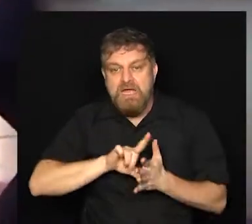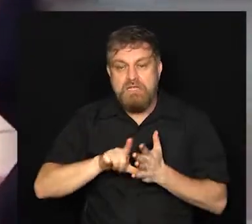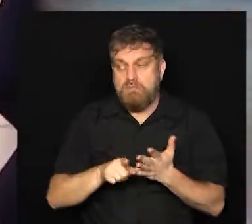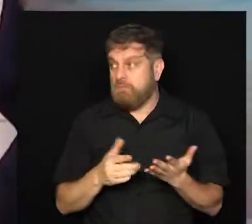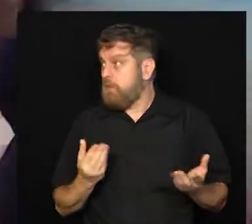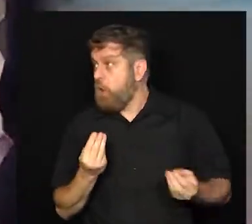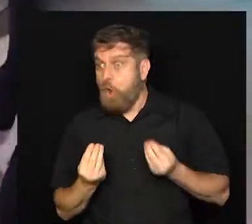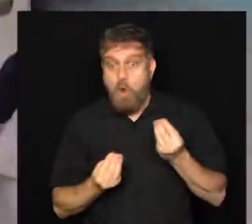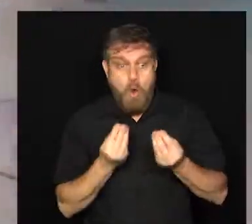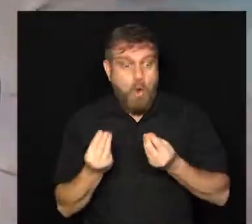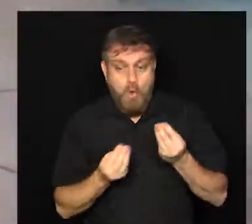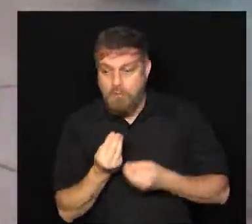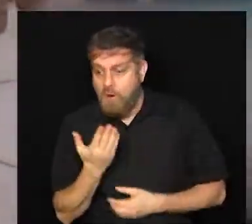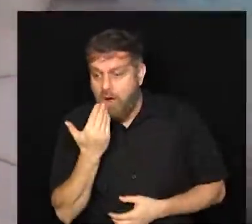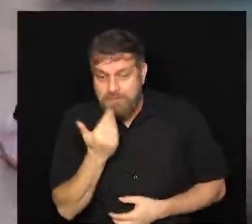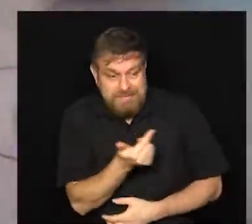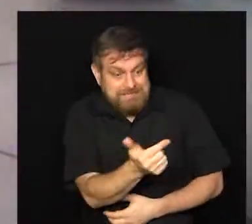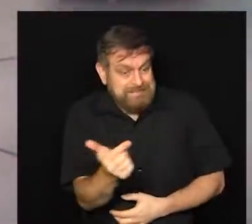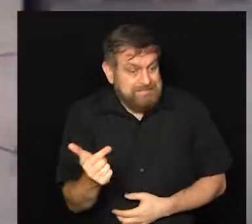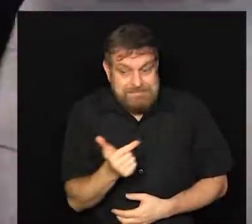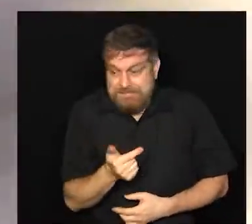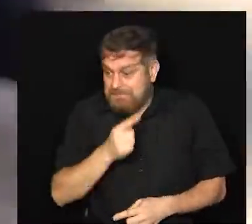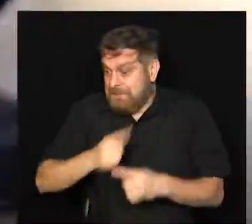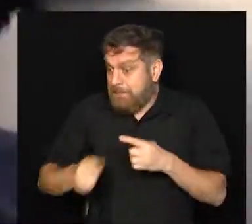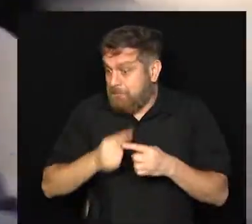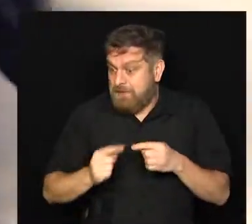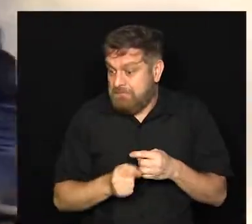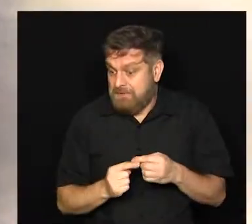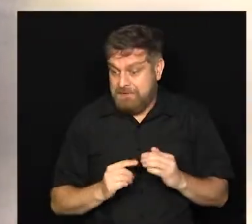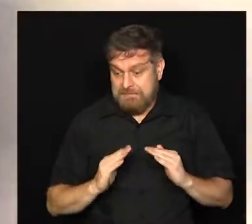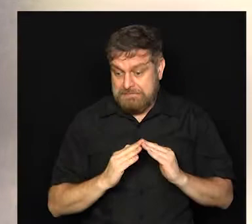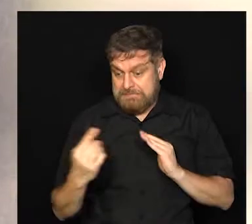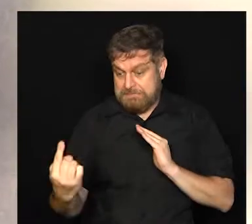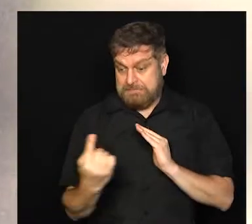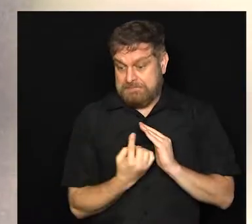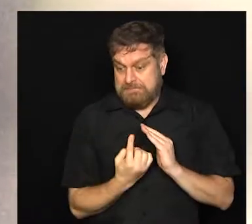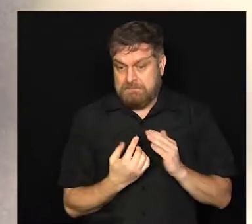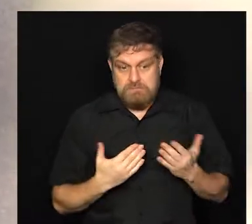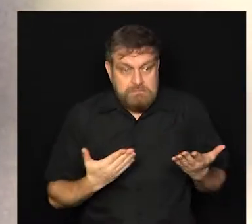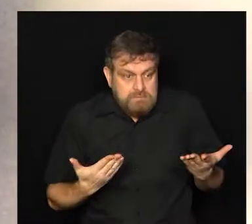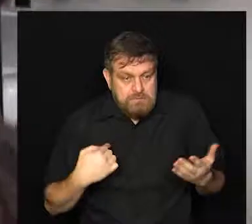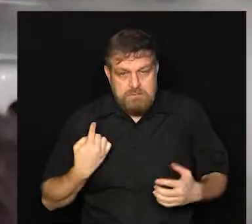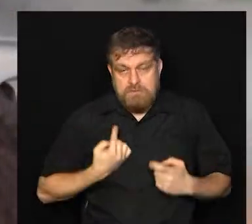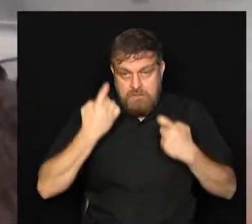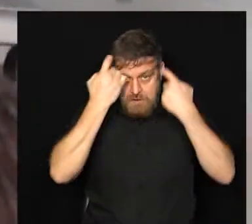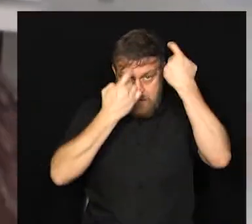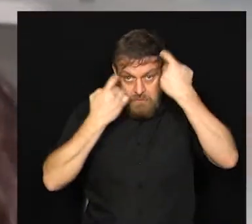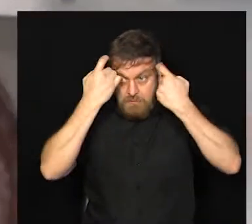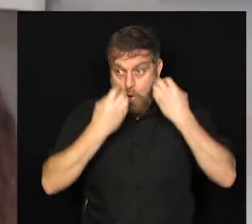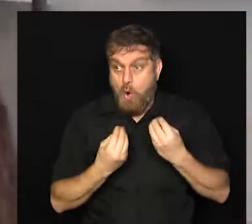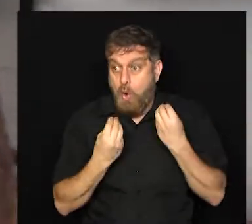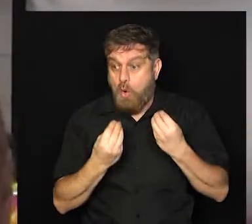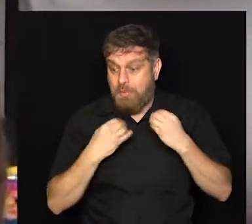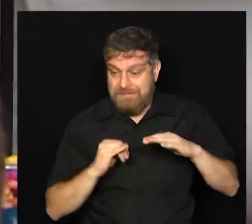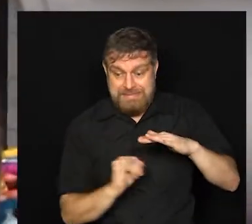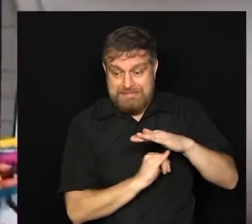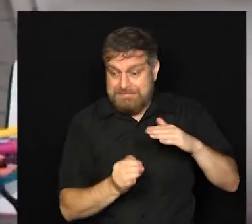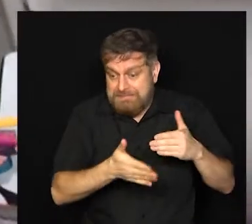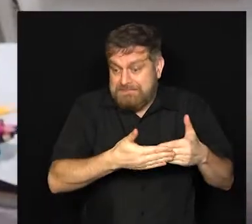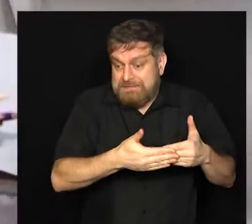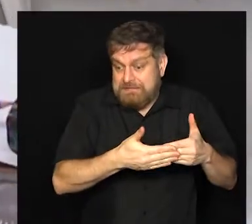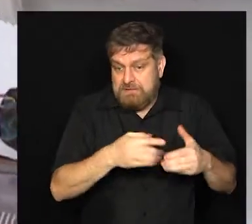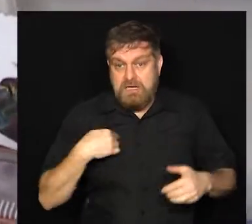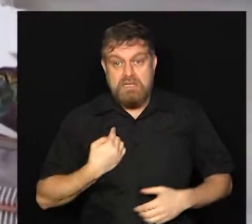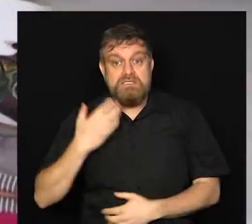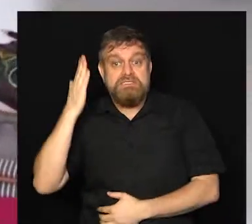crianças não podiam mais vir para cá, né? Então, a nossa primeira preocupação foi isso. Gente, como que vai ser? A gente sabe que